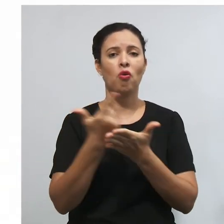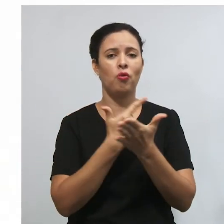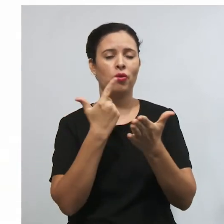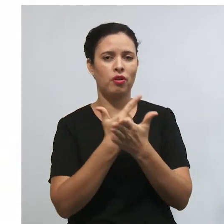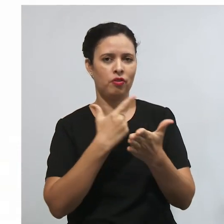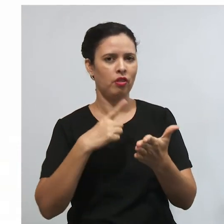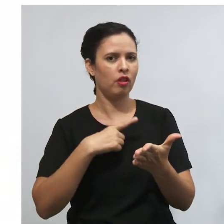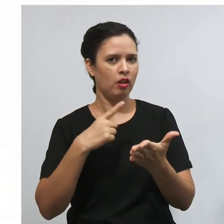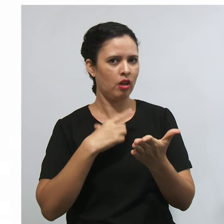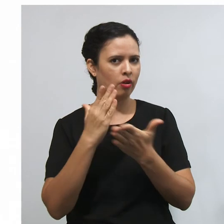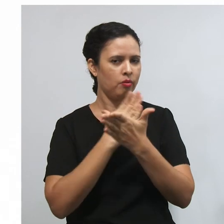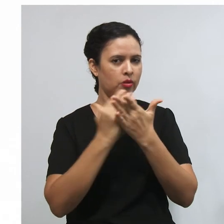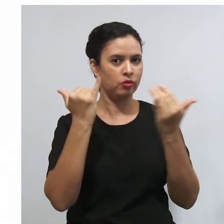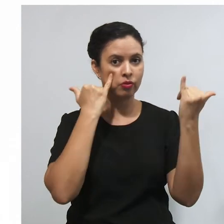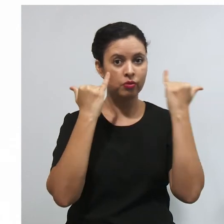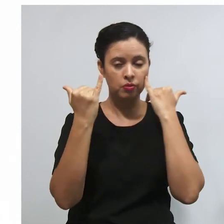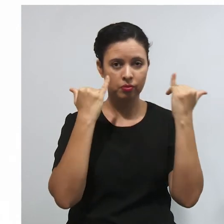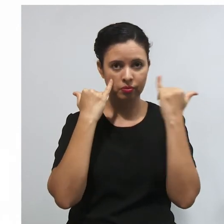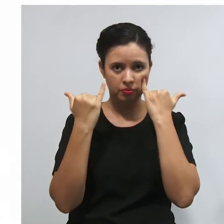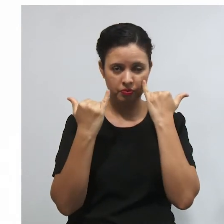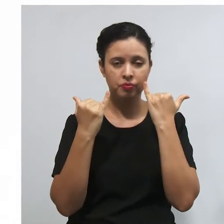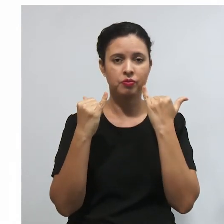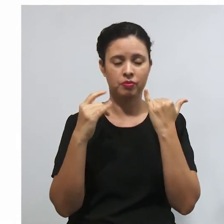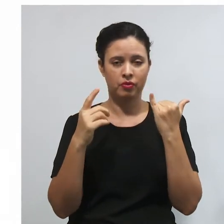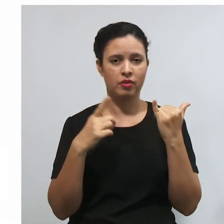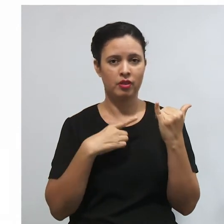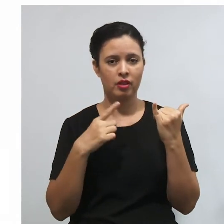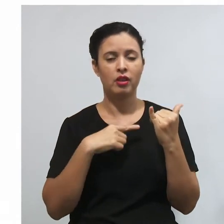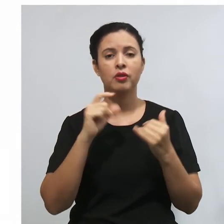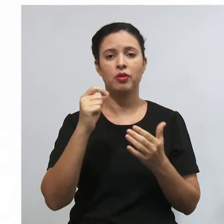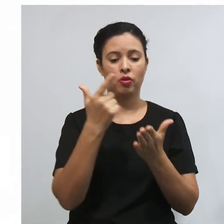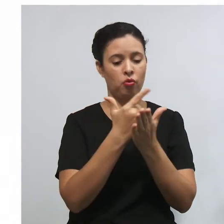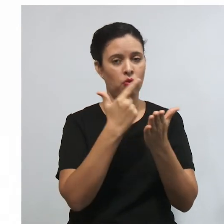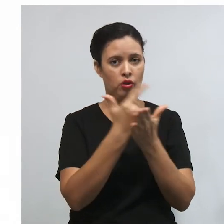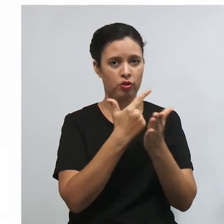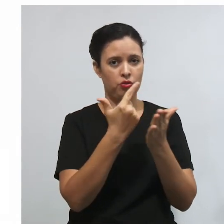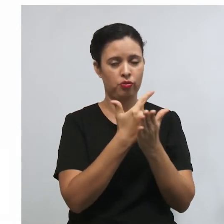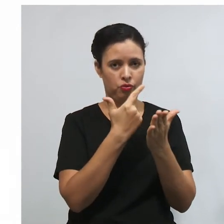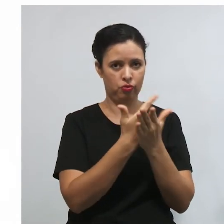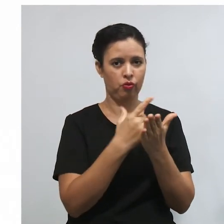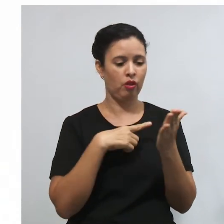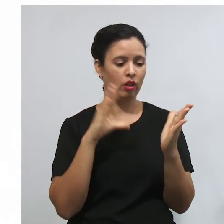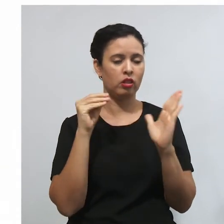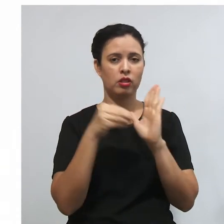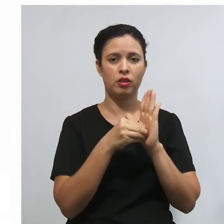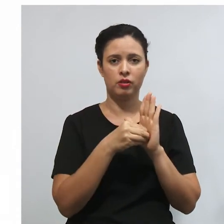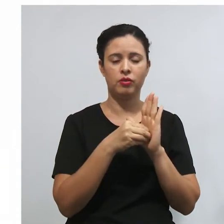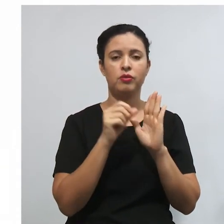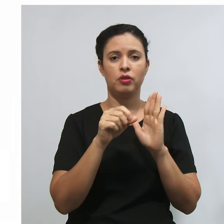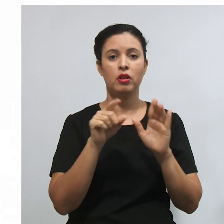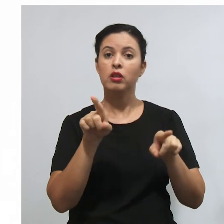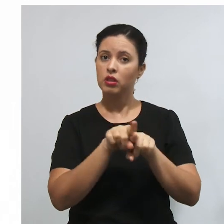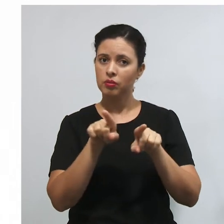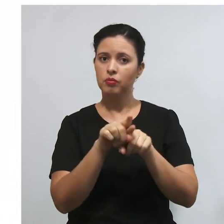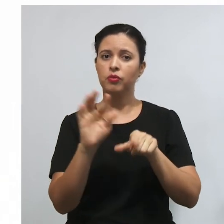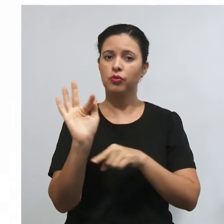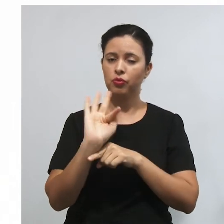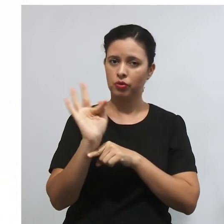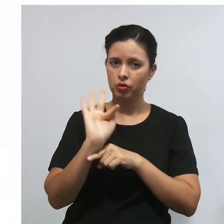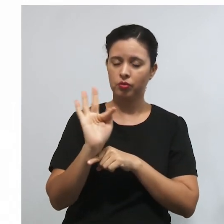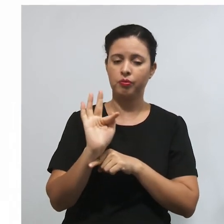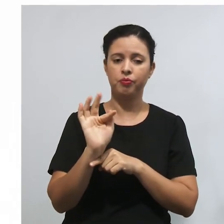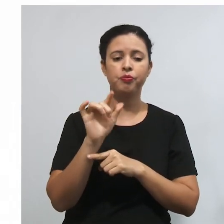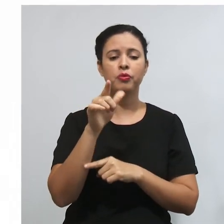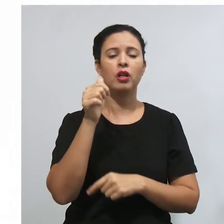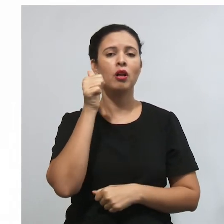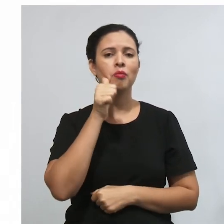algumas mensagens e, numa determinada altura do livro e do filme também, a